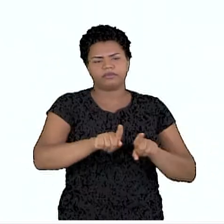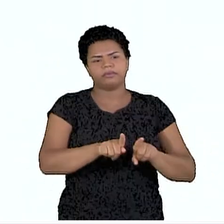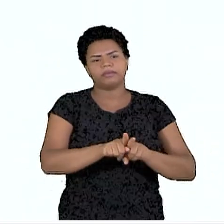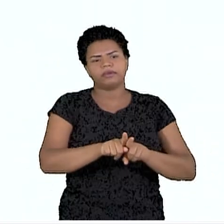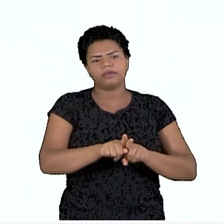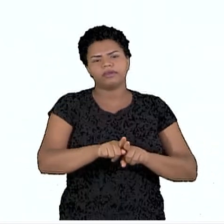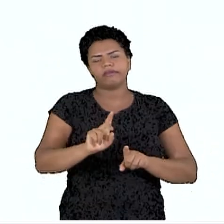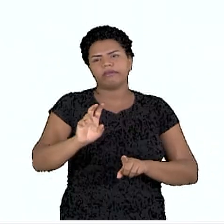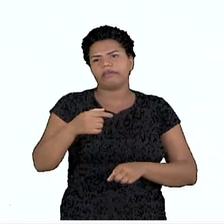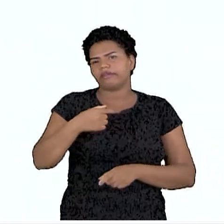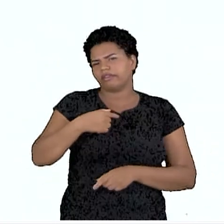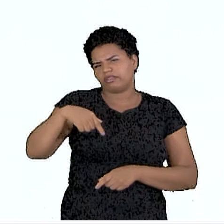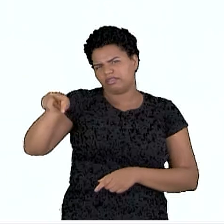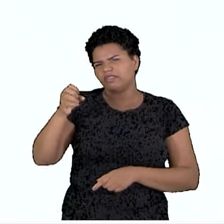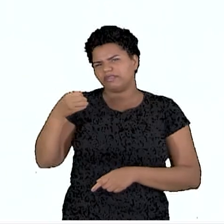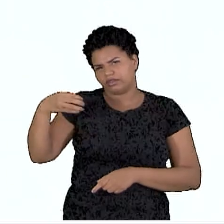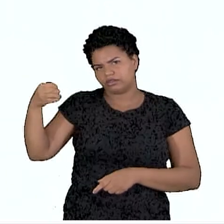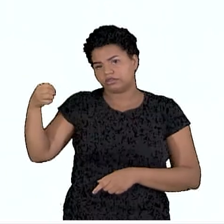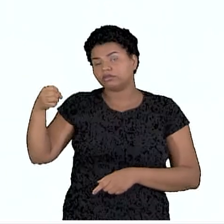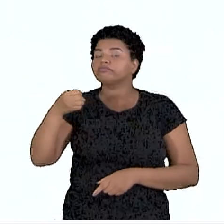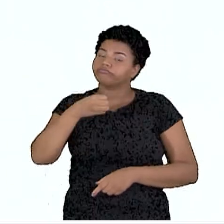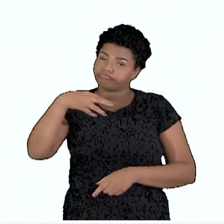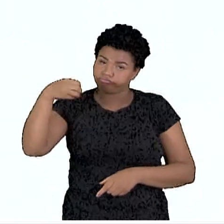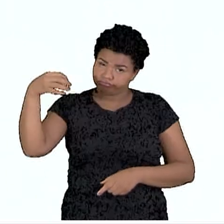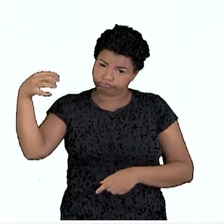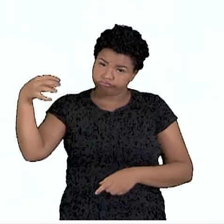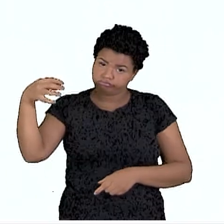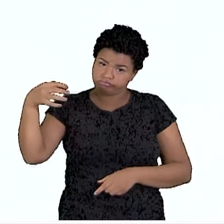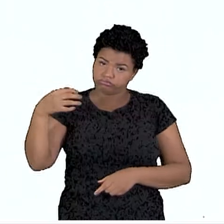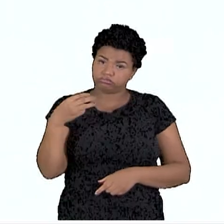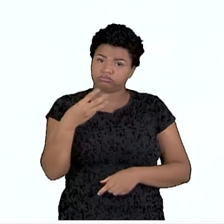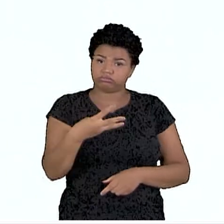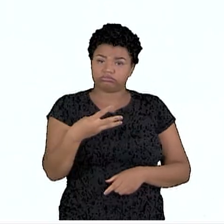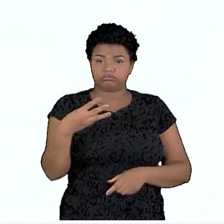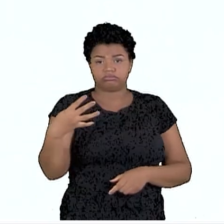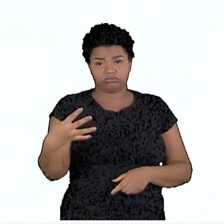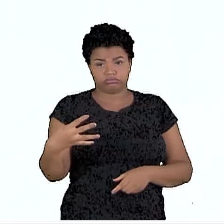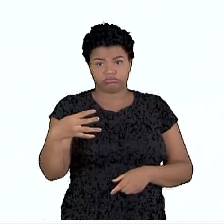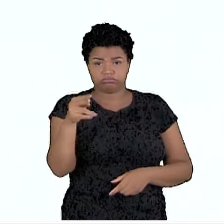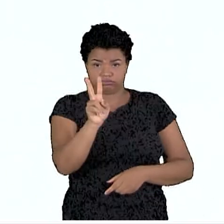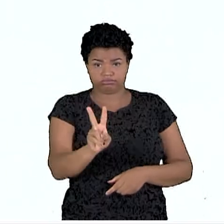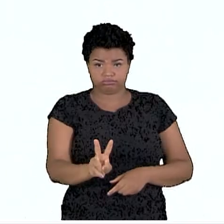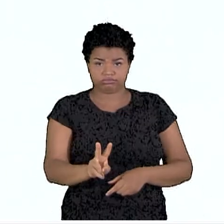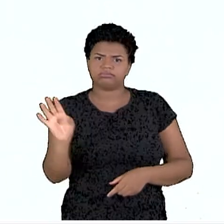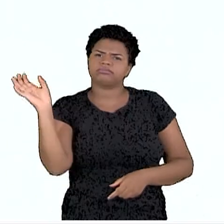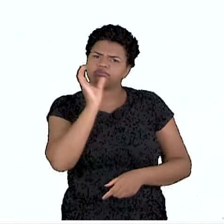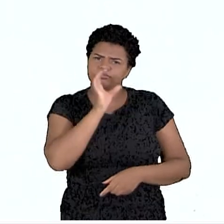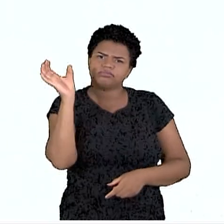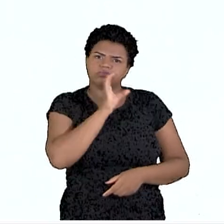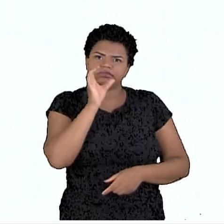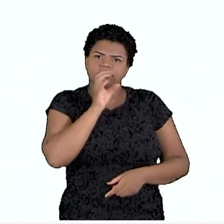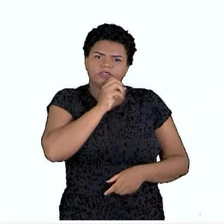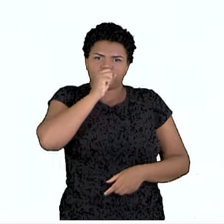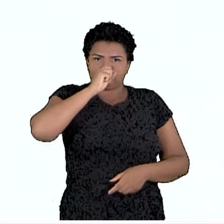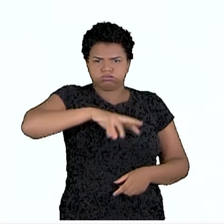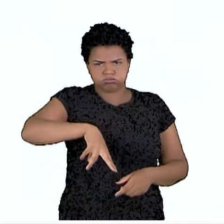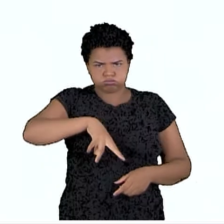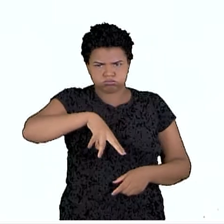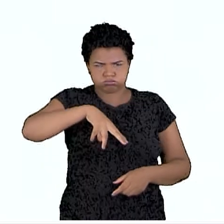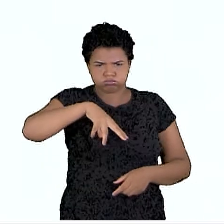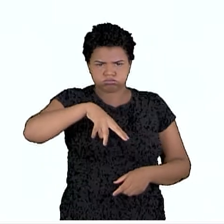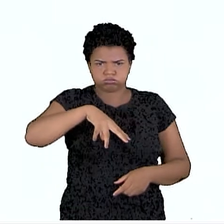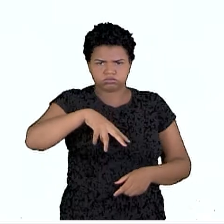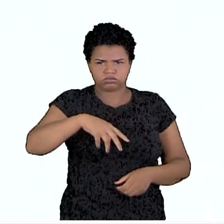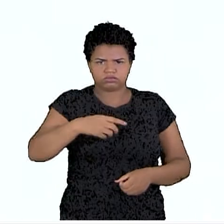Ia viajar, viajei. 34 vezes, às pressas, bufando, com